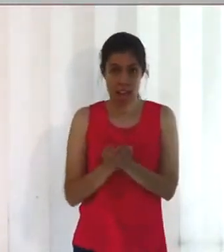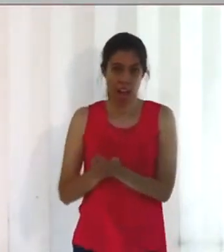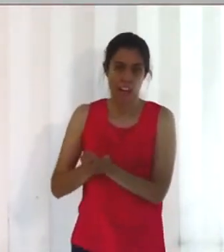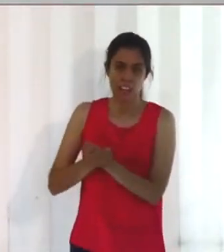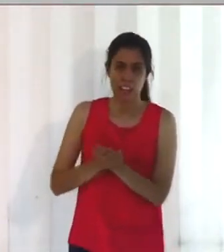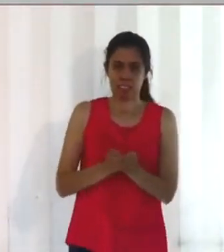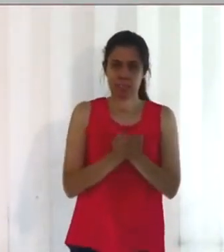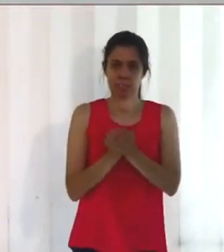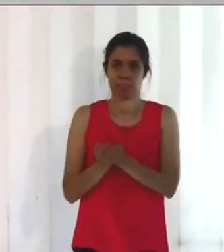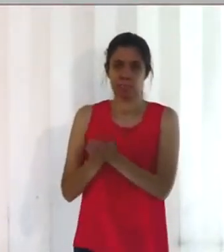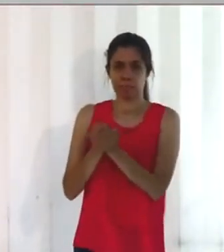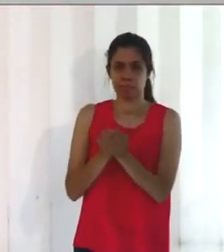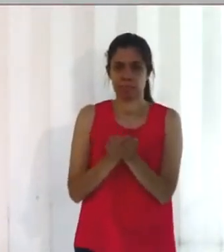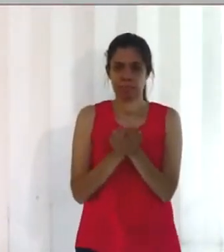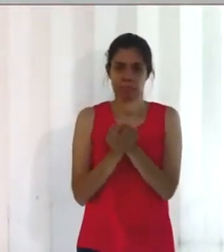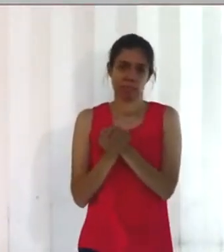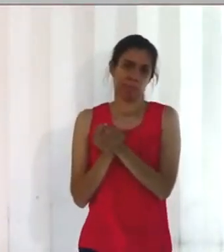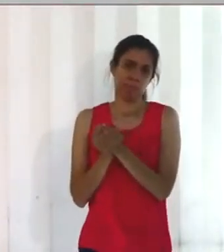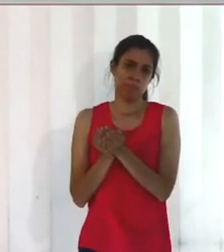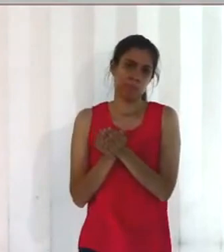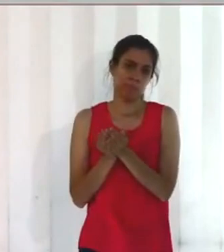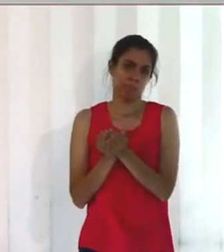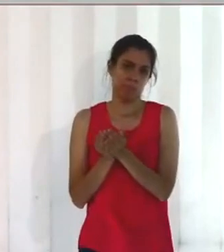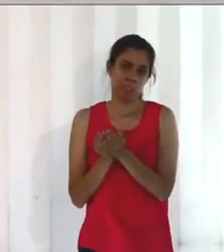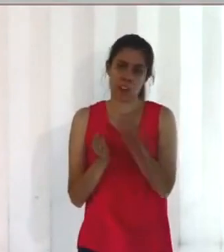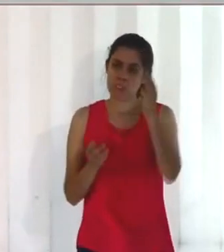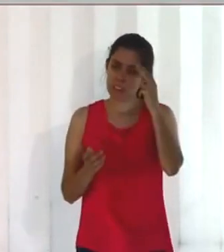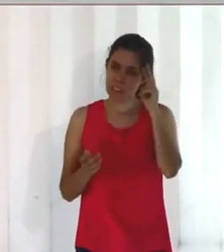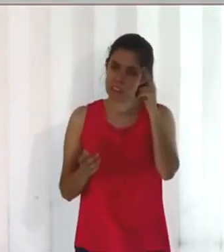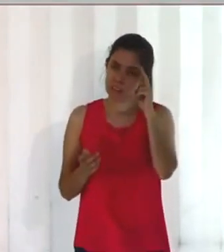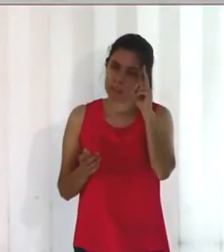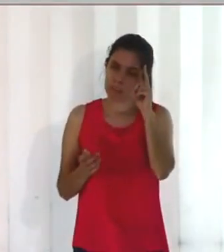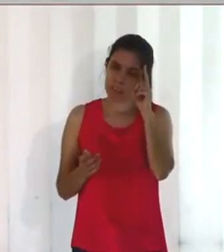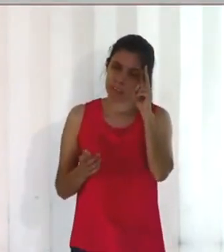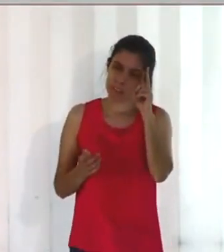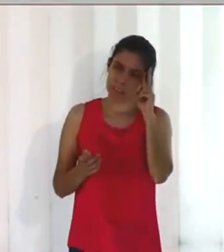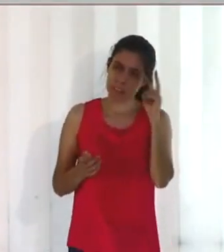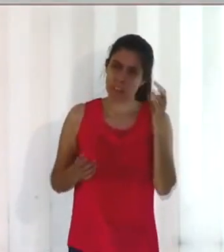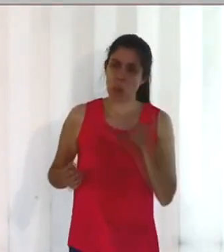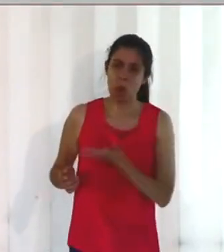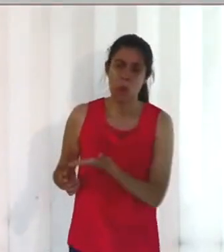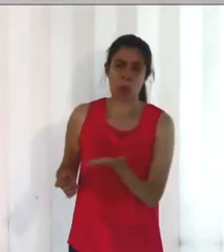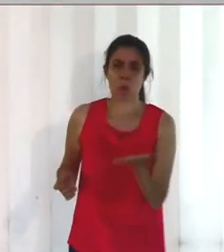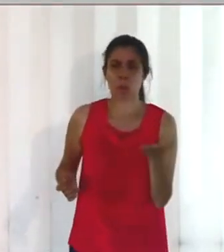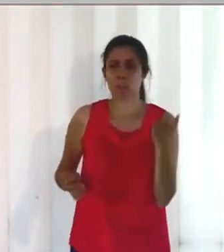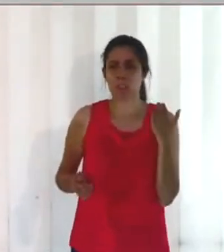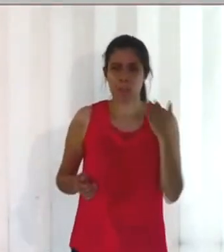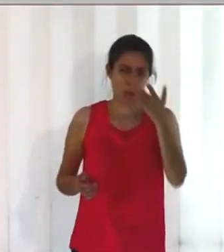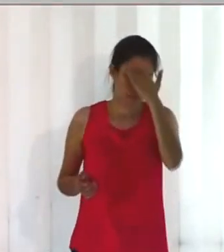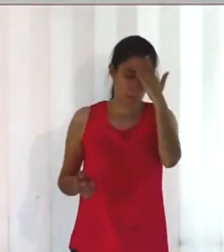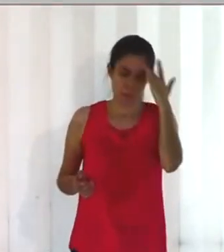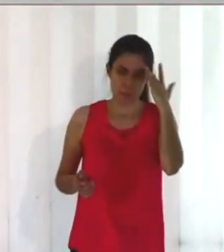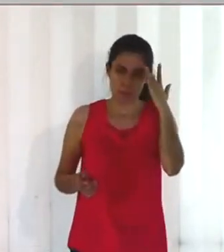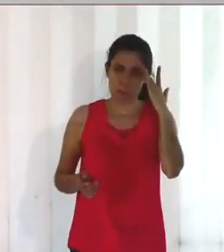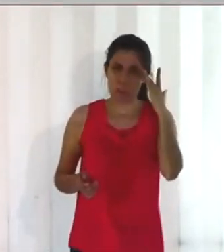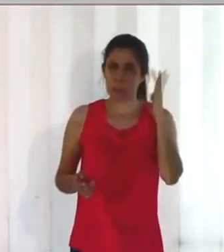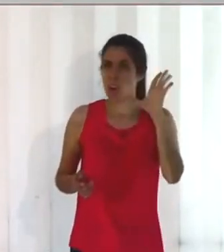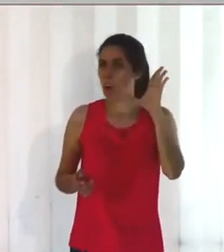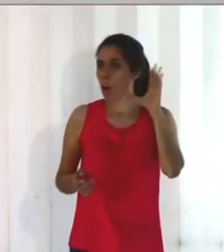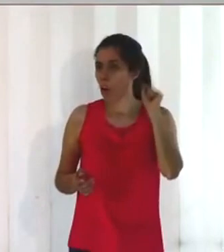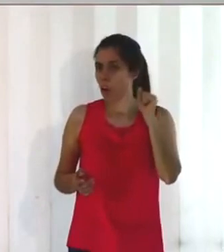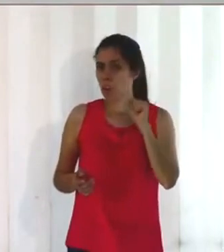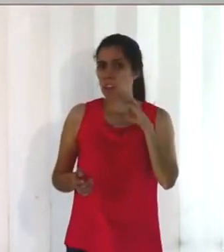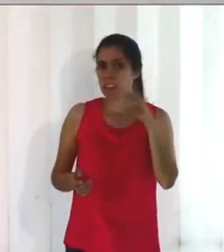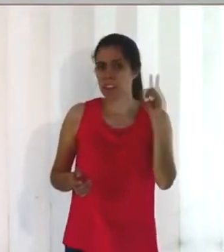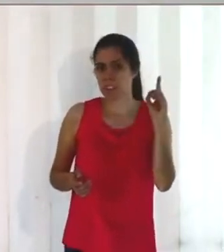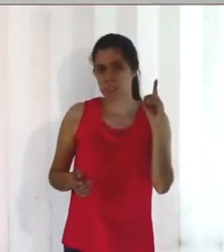que você desenhasse, é sempre para você lembrar que aqueles que ouvem a Deus não submergirão sob as muitas